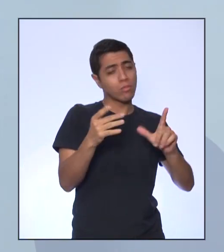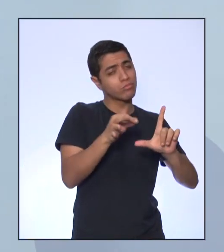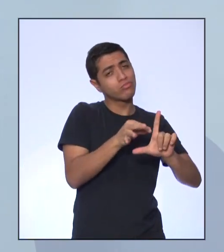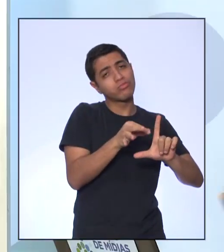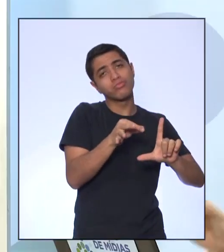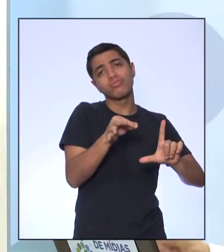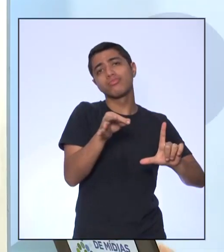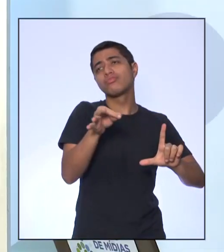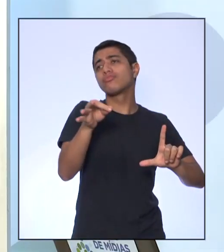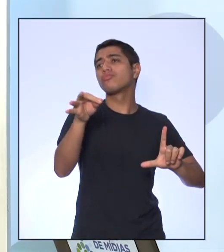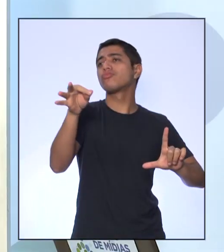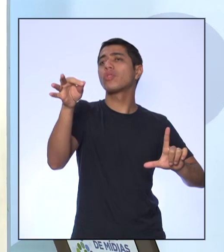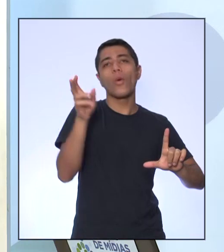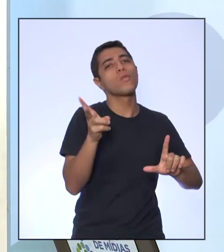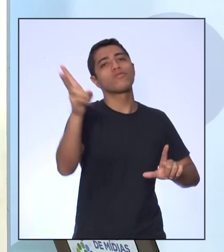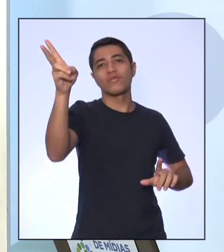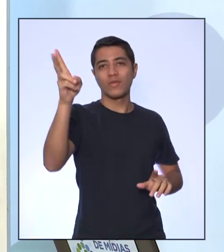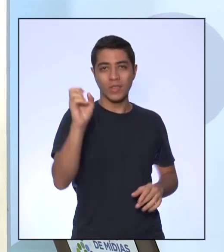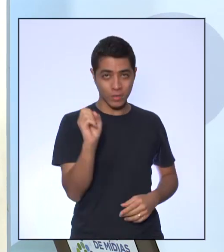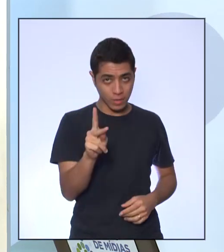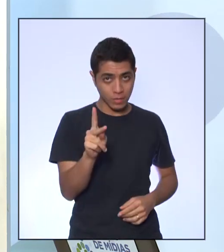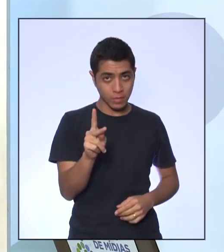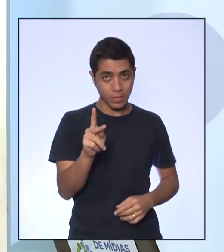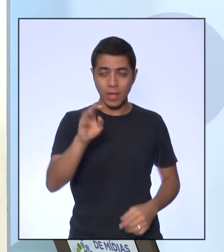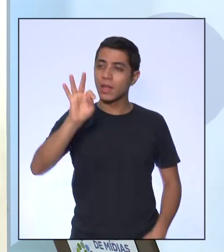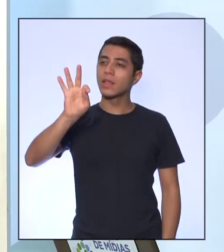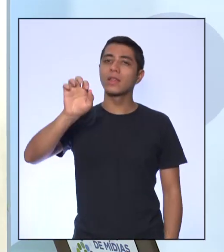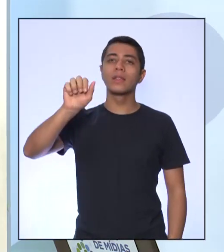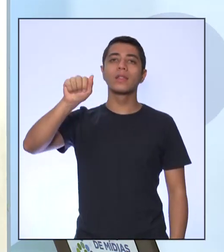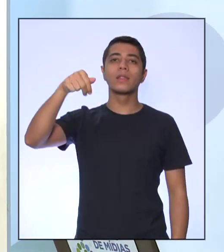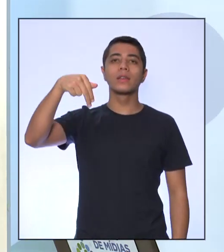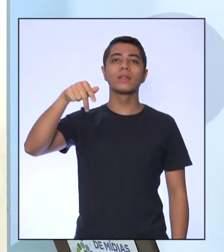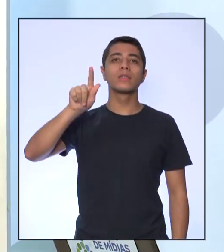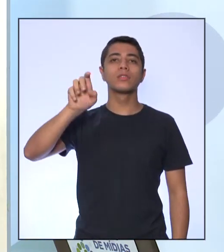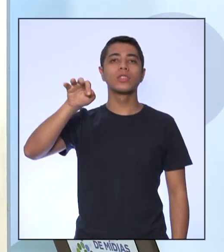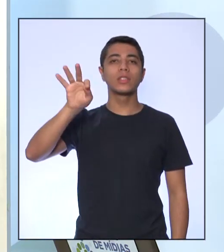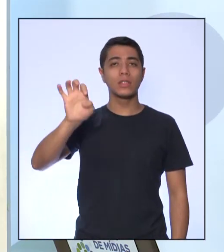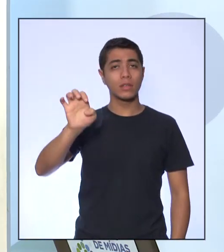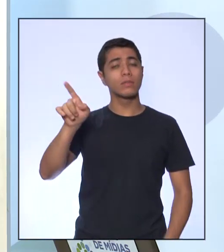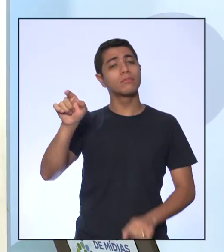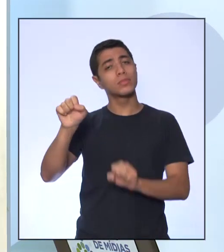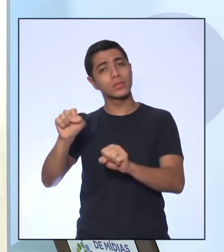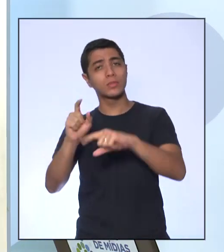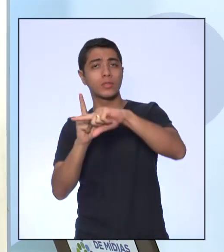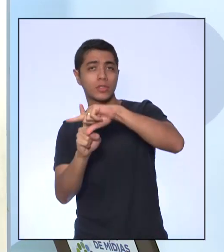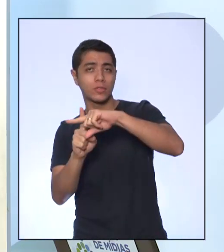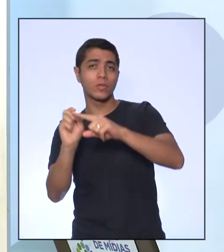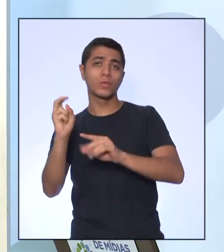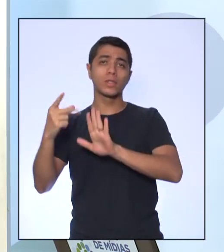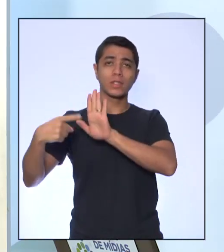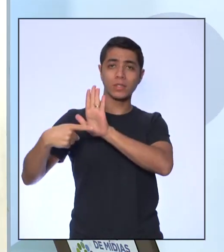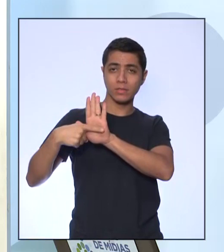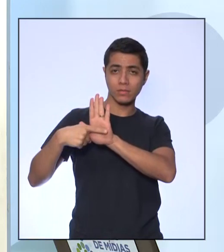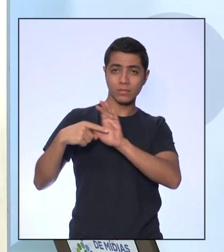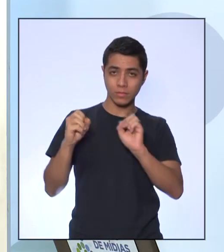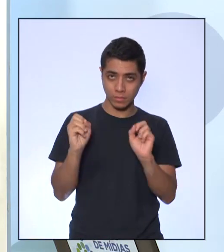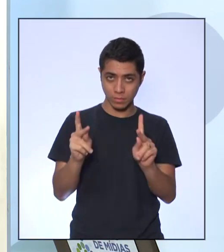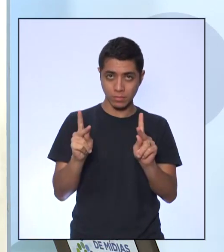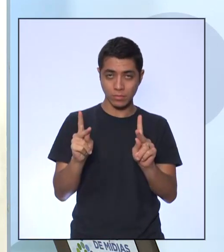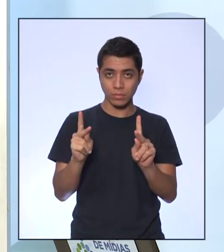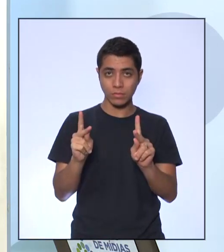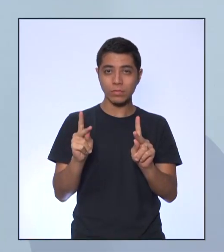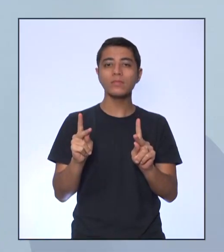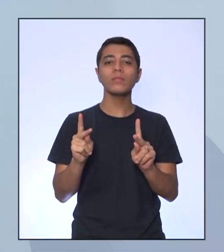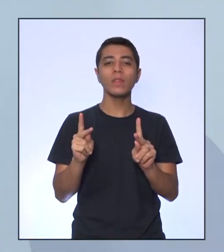positivo e negativo essa ideia mesmo então prolongando nos quadrantes ímpares ó nos